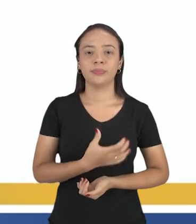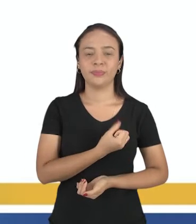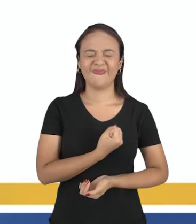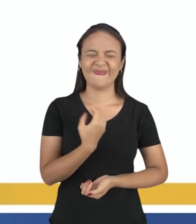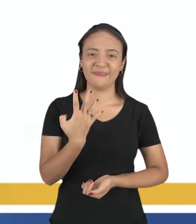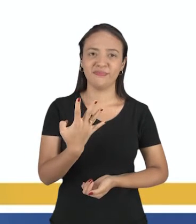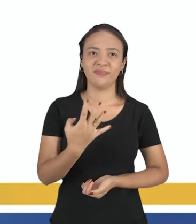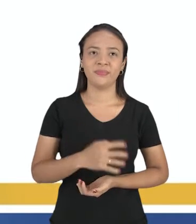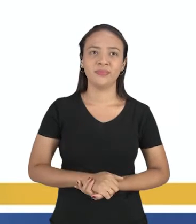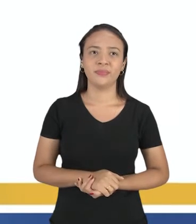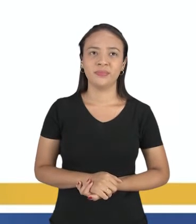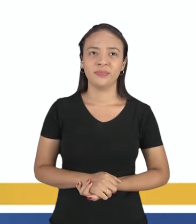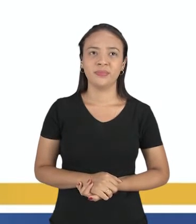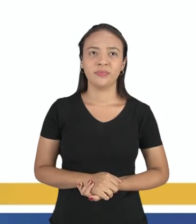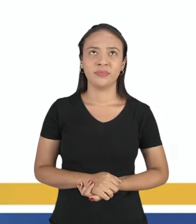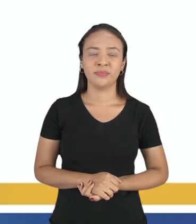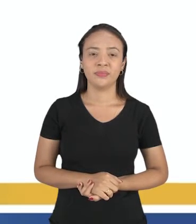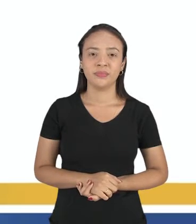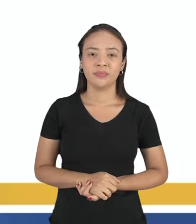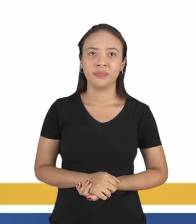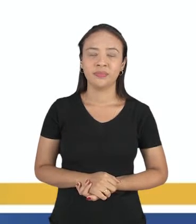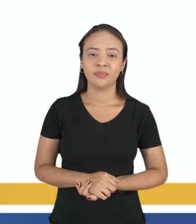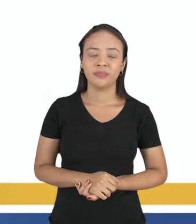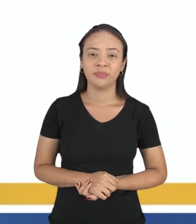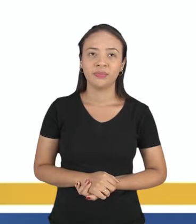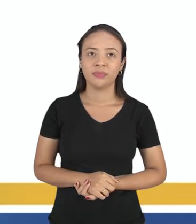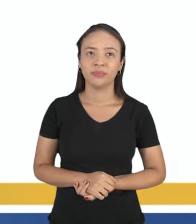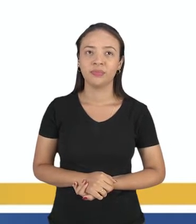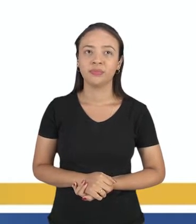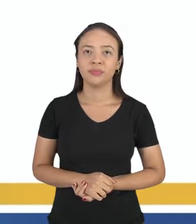Number 4, número 4.